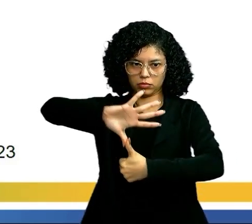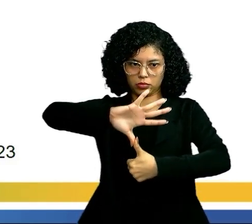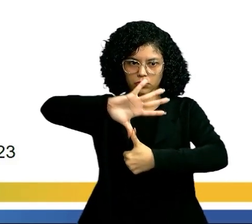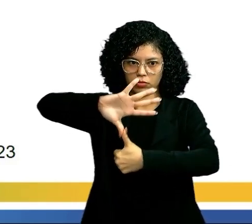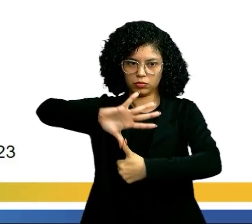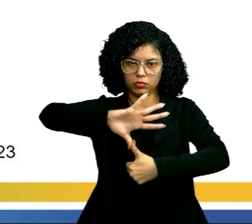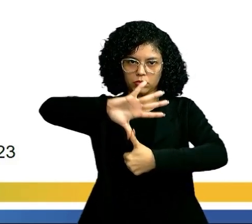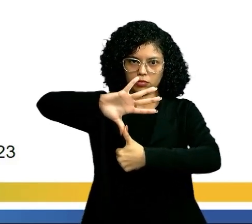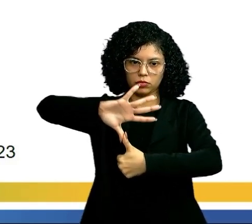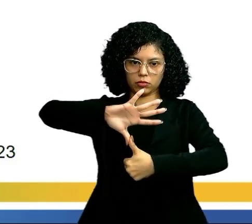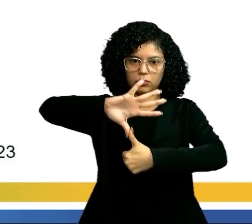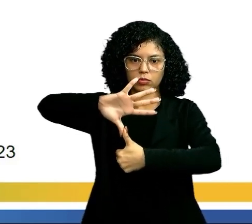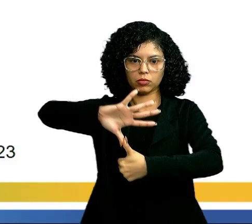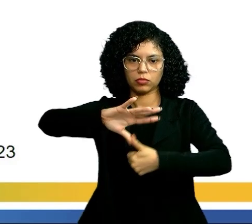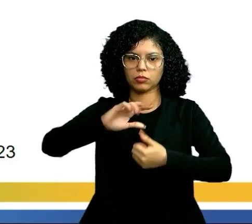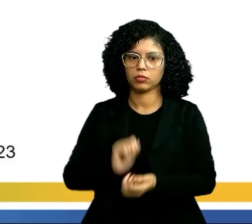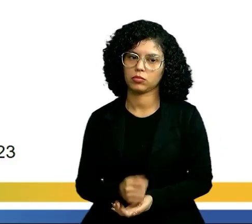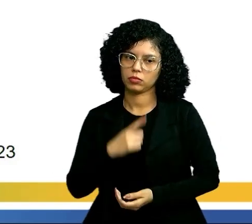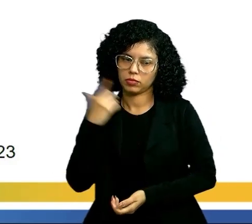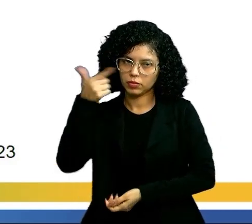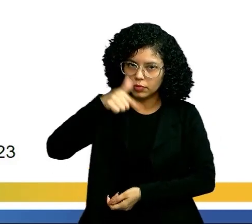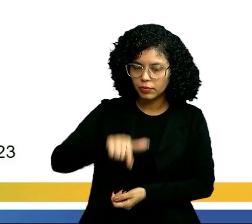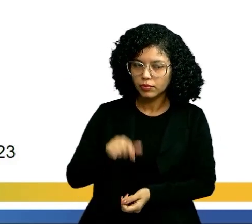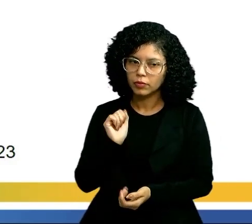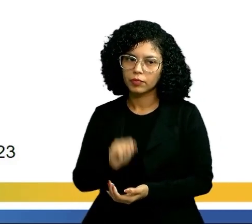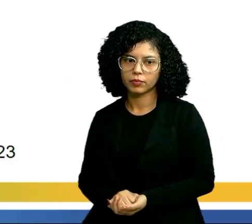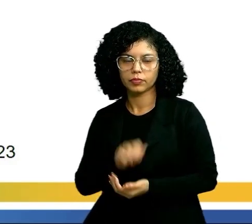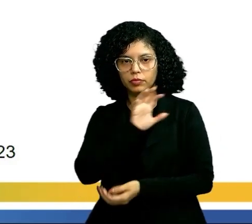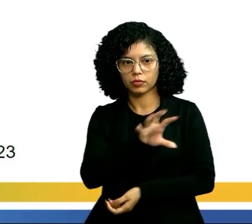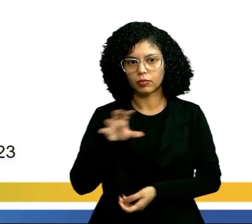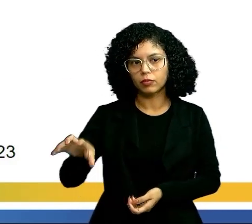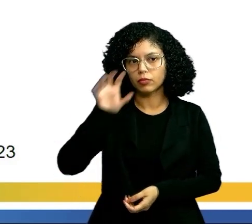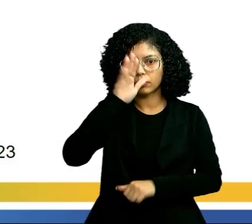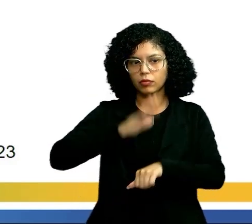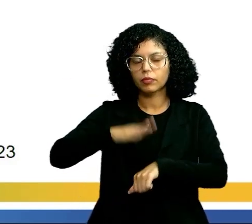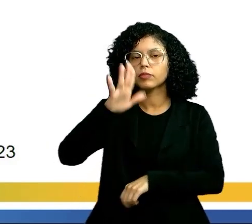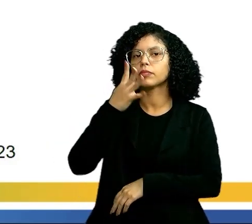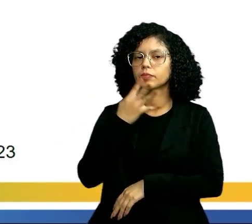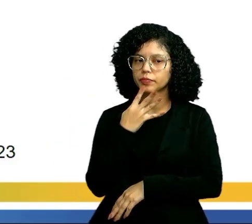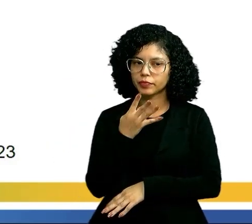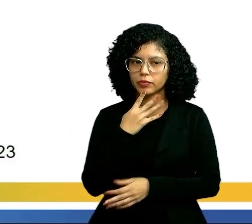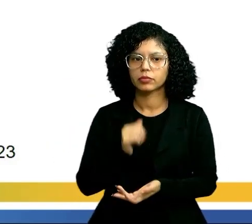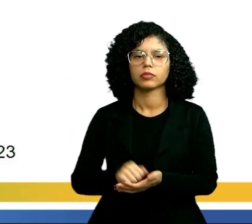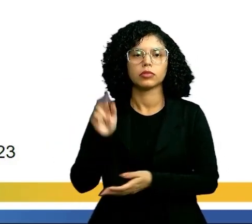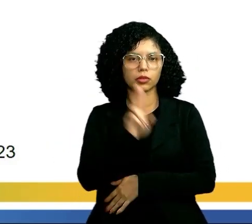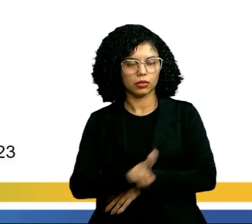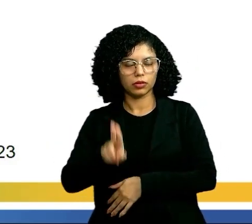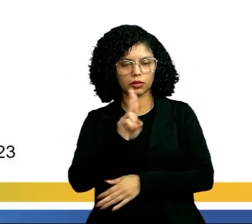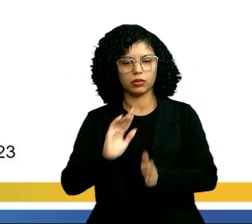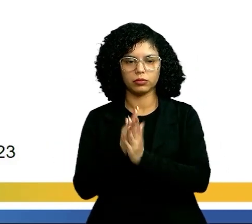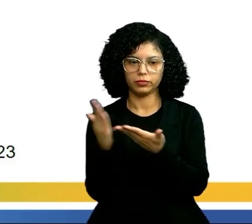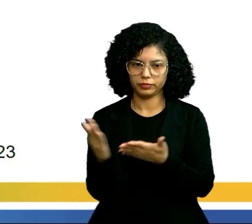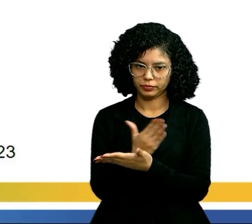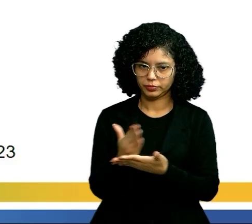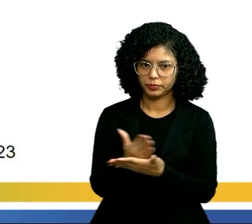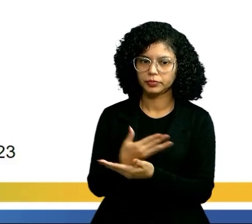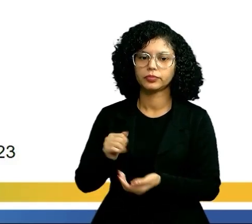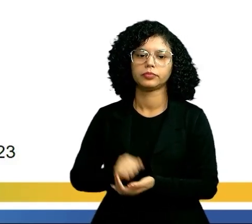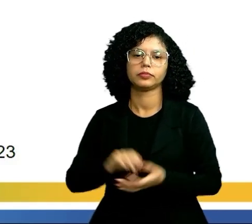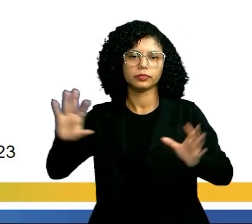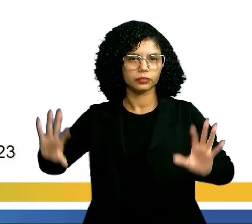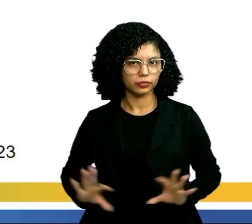do Sul. Como eu disse e repito, essa regionalização é a mais conhecida e a mais utilizada nos livros didáticos, e ela